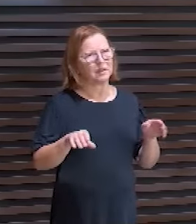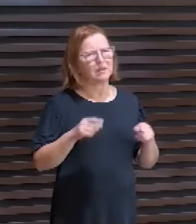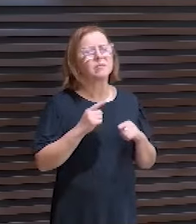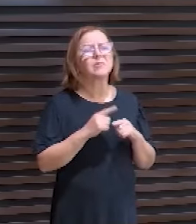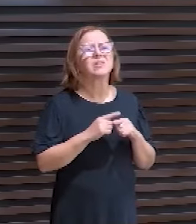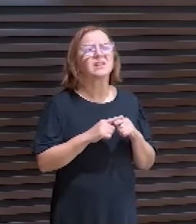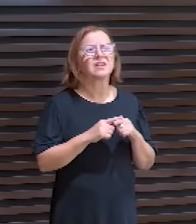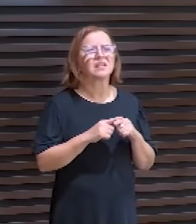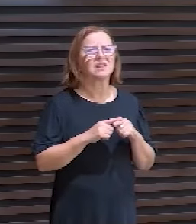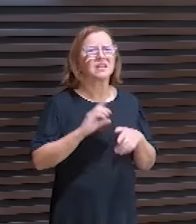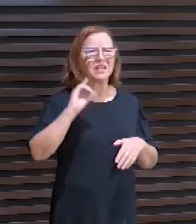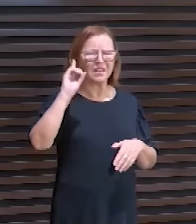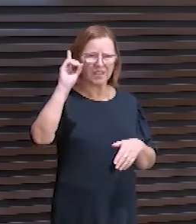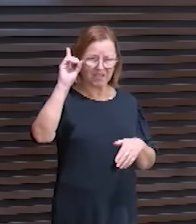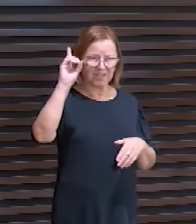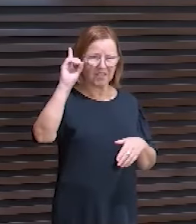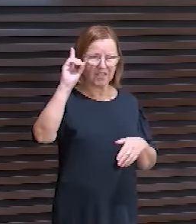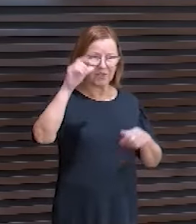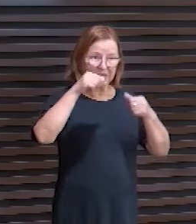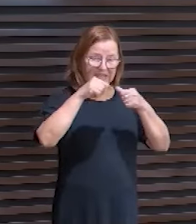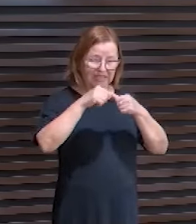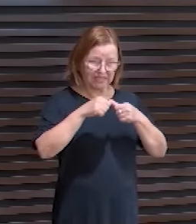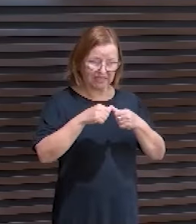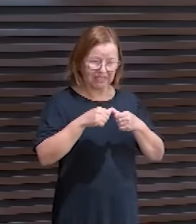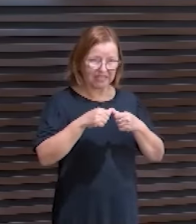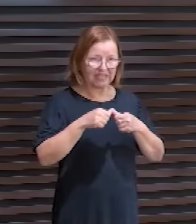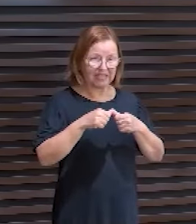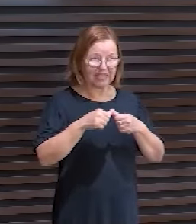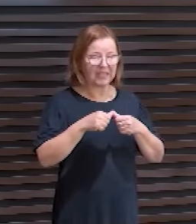está nesse casamento Deus está nesse